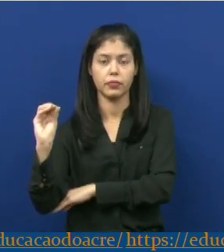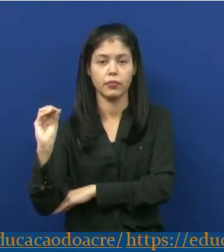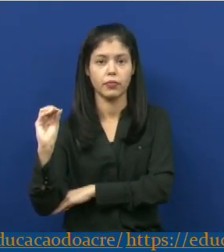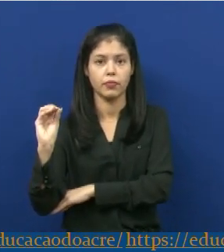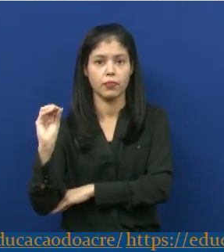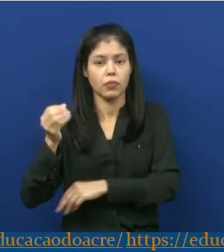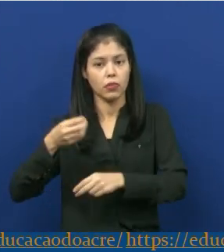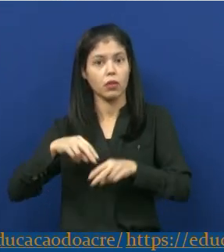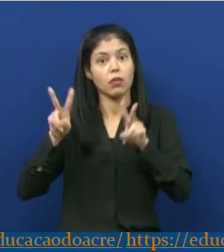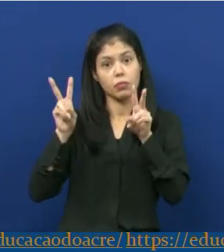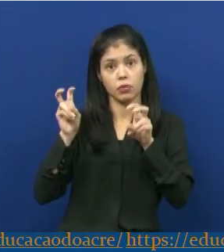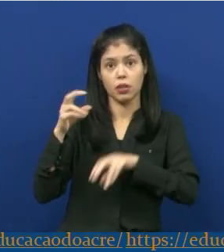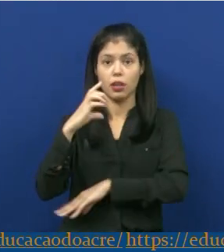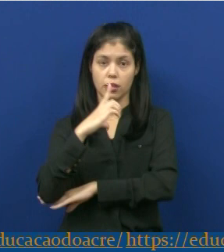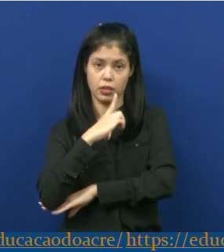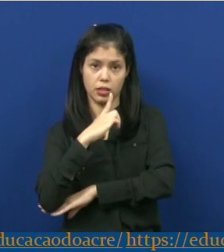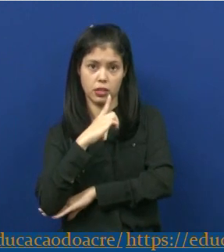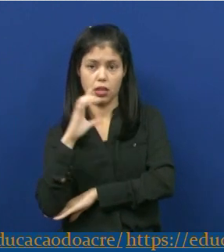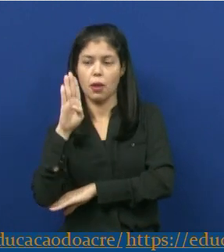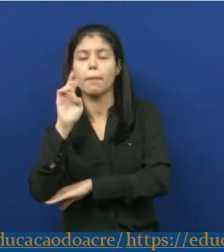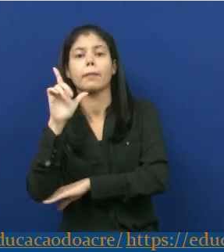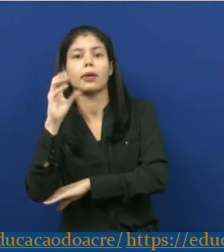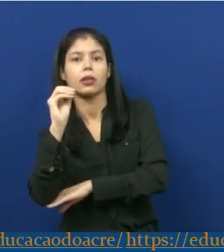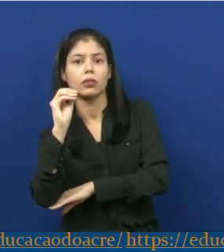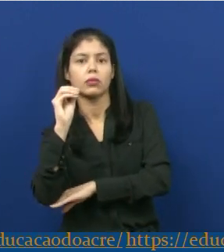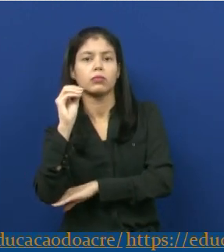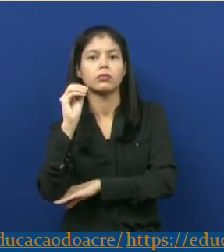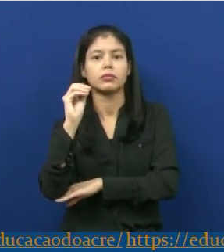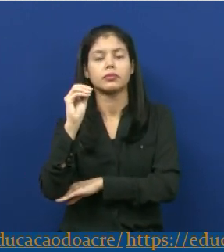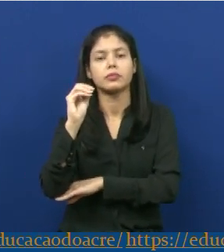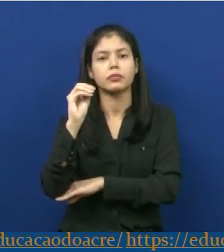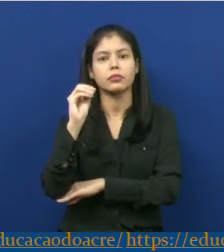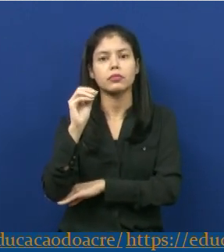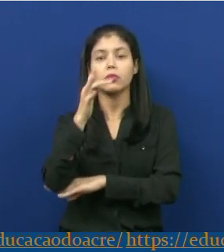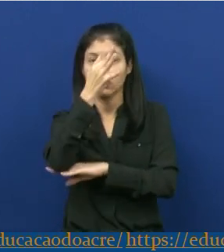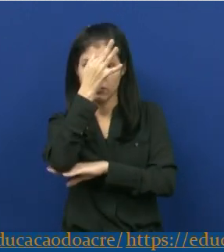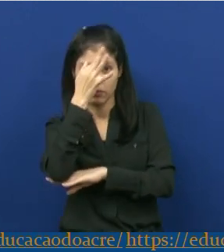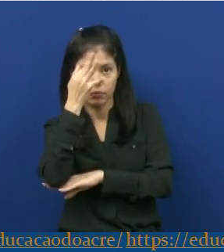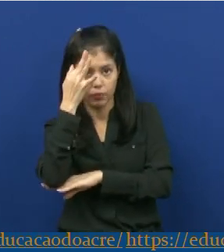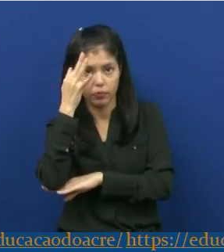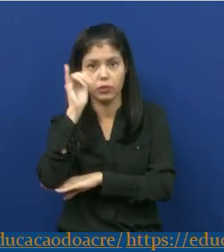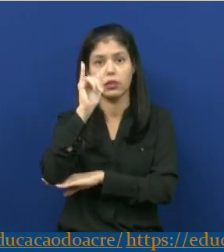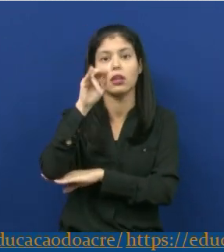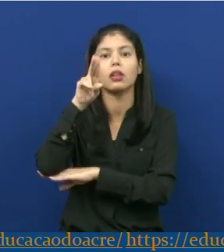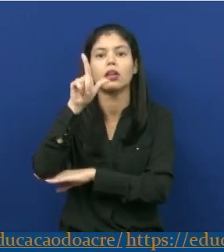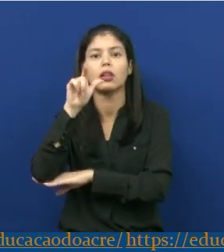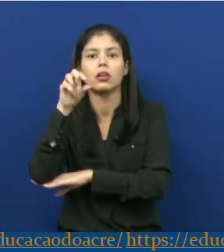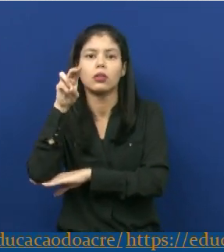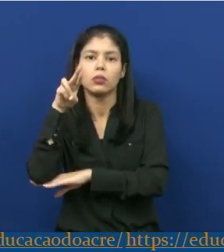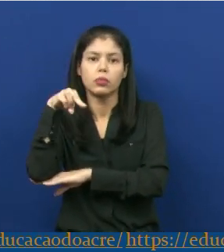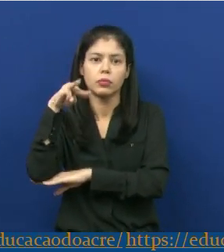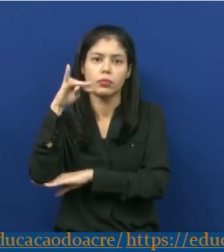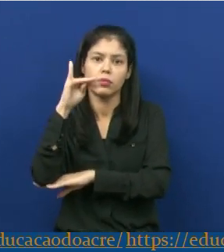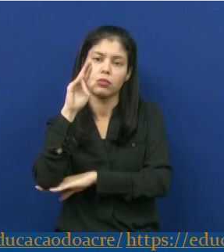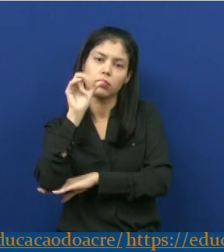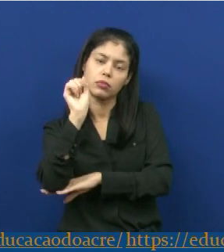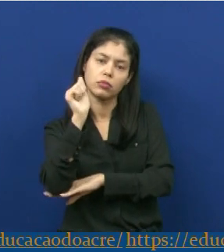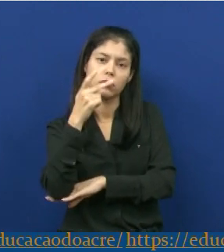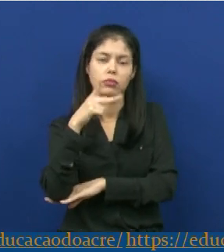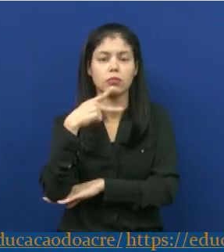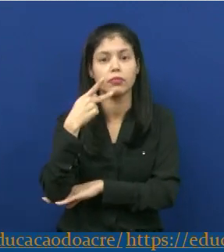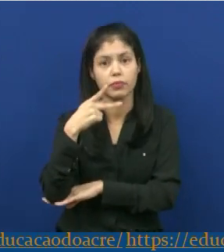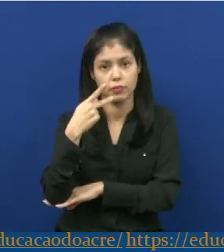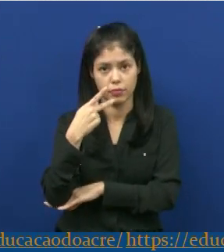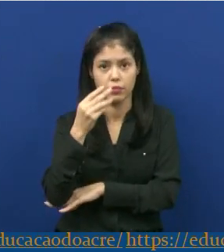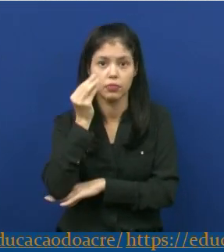belo objetivamente ou ser belo subjetivamente, o filósofo iluminista Immanuel Kant vai tentar